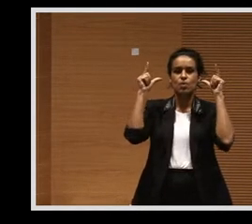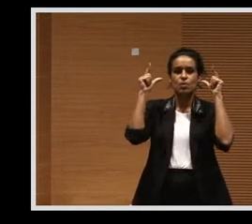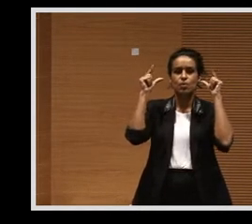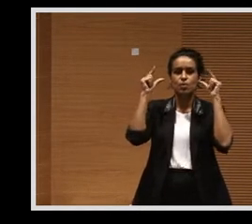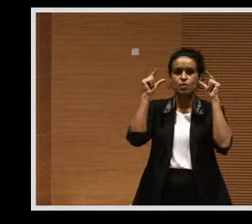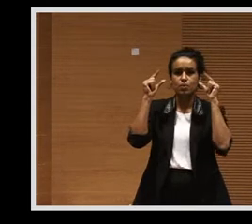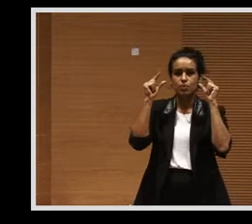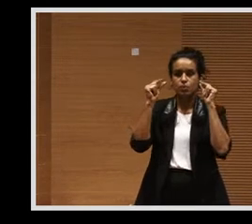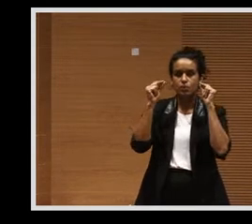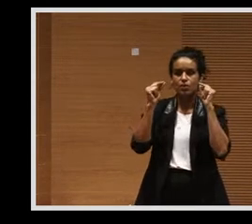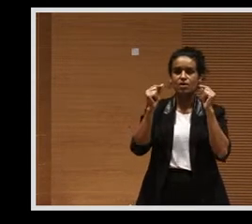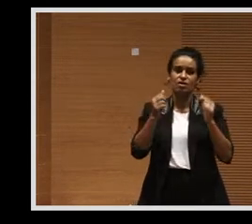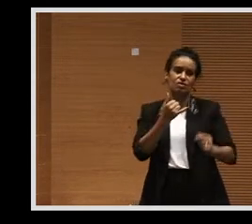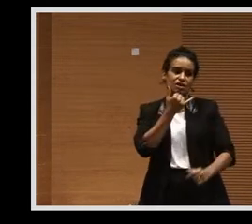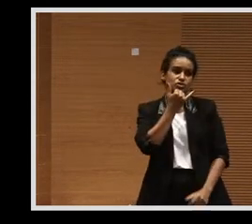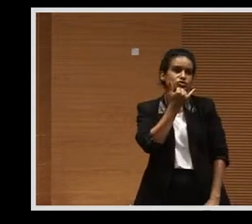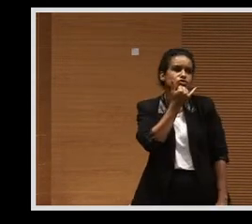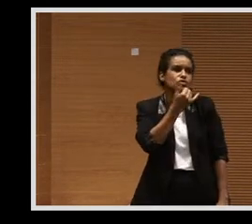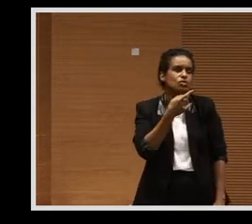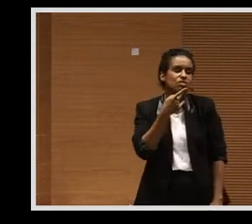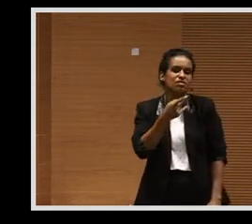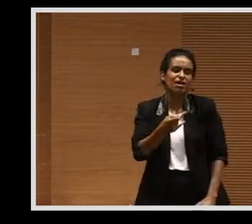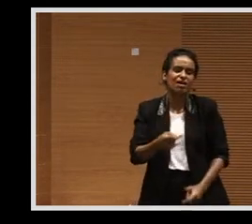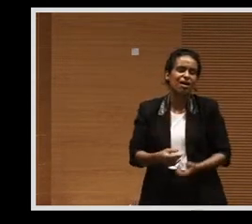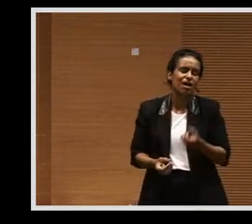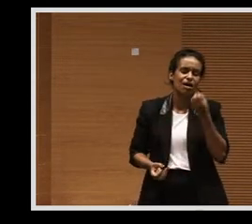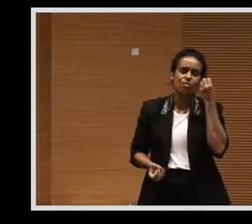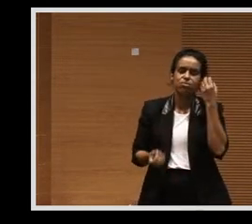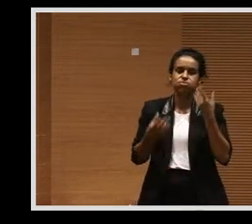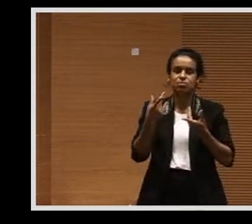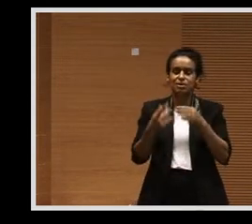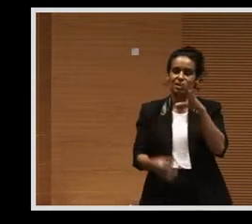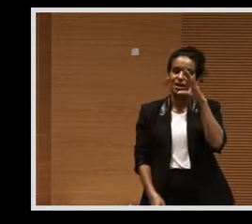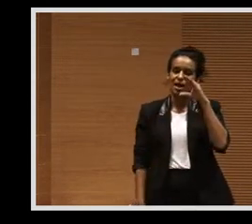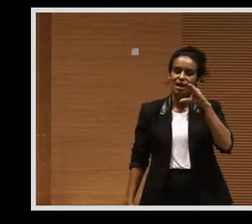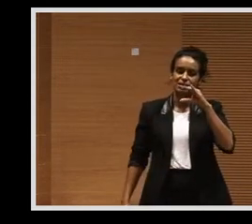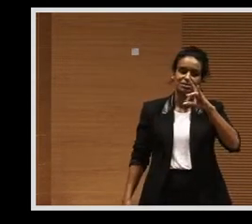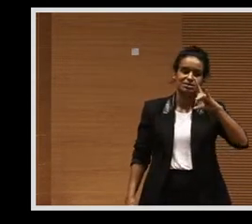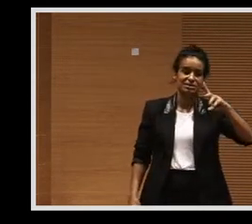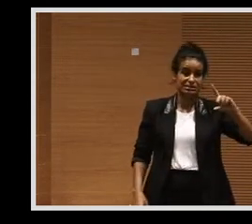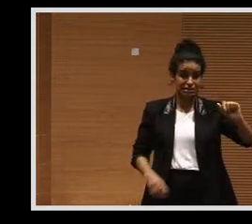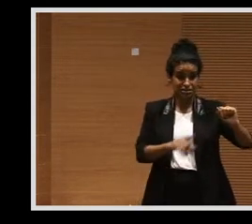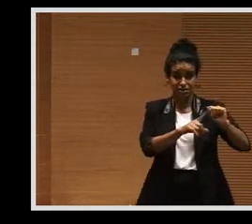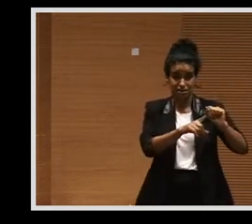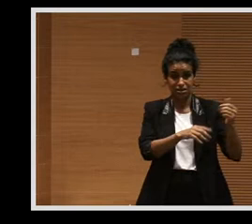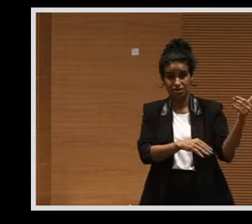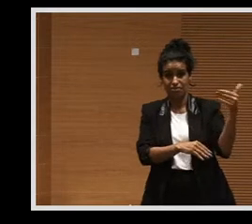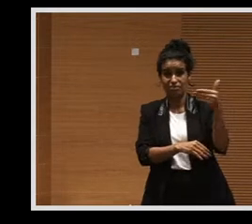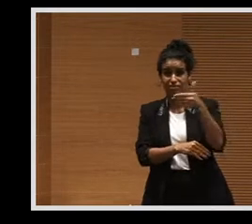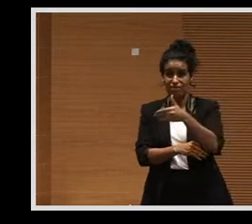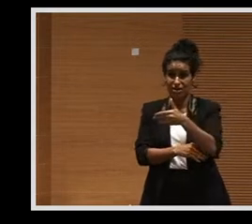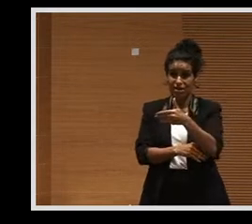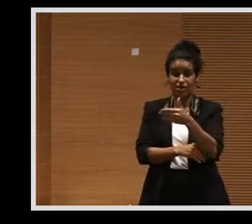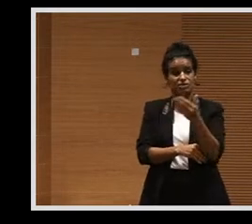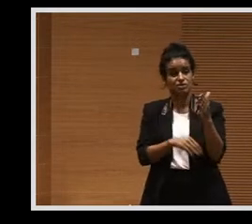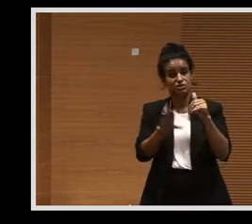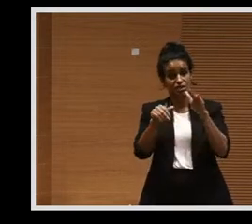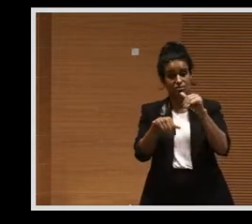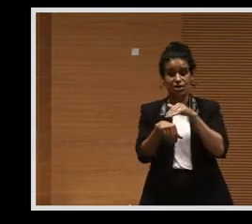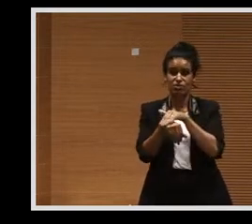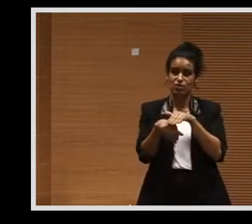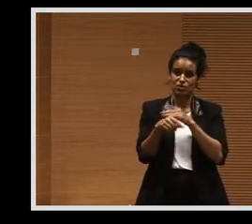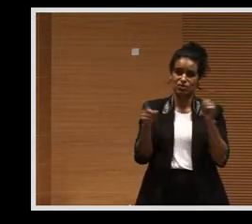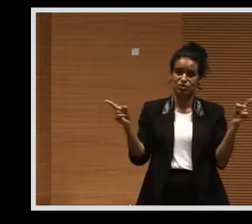fala, minha fala meio chata, cheia de poesia da Bianca. A Cida vem aí. Mas, assim, vamos conversar, acho que eu vou encurtar